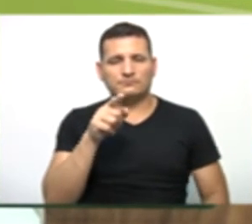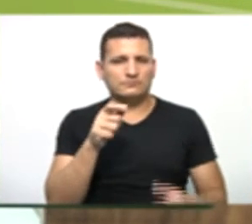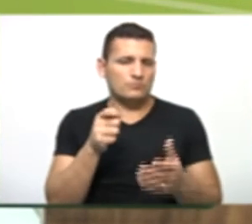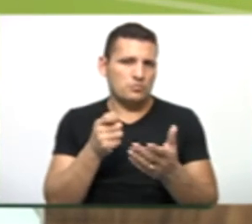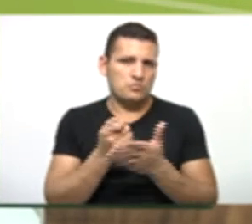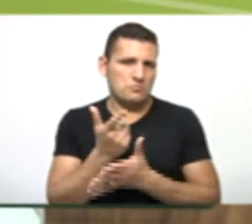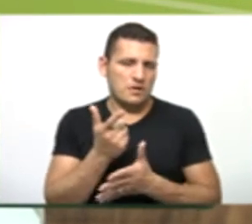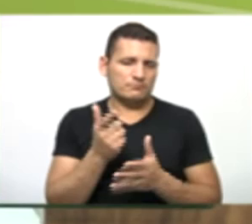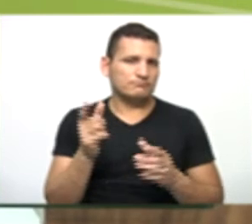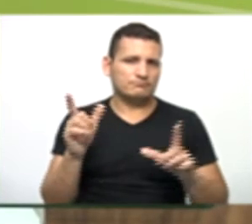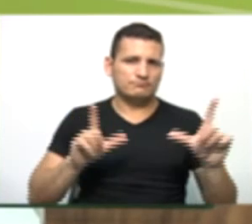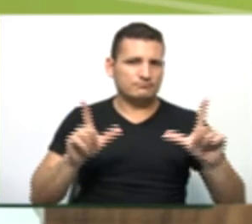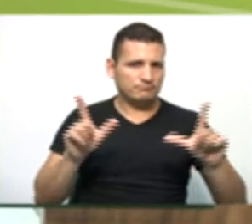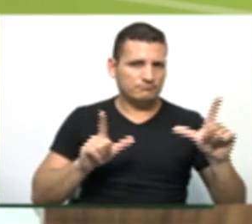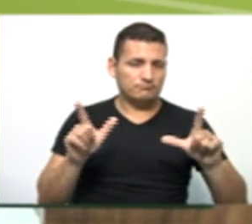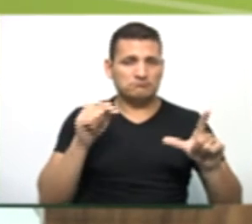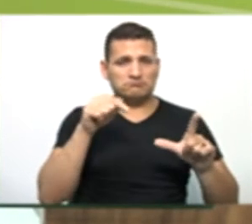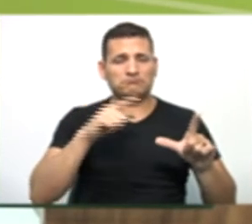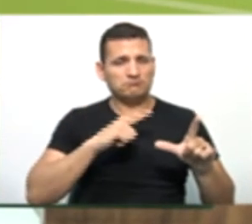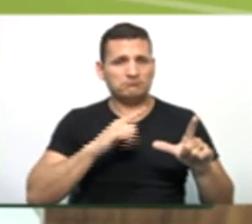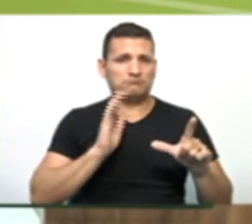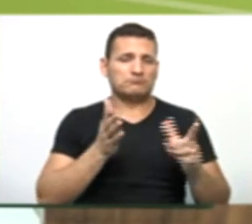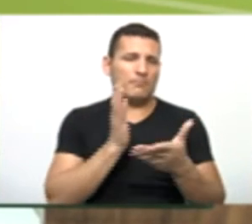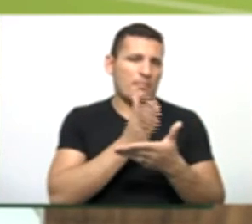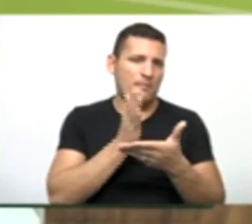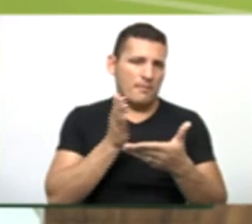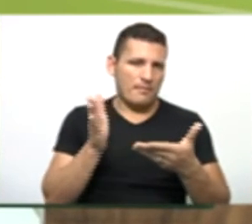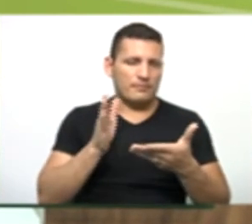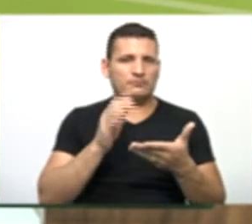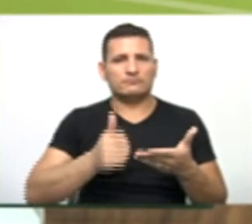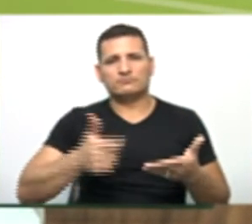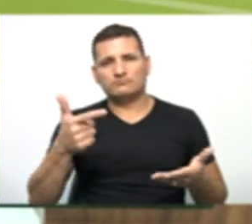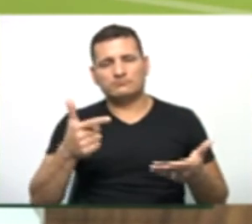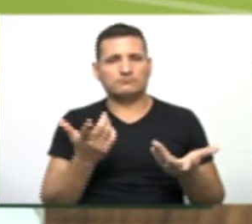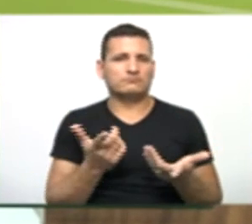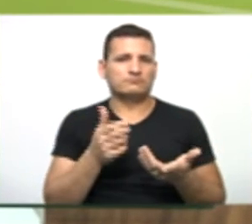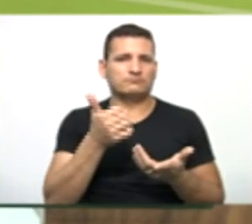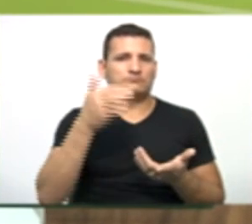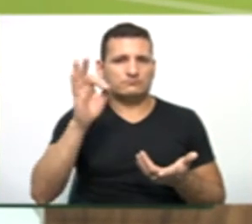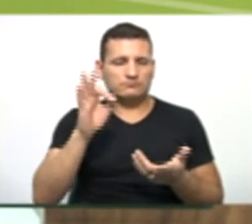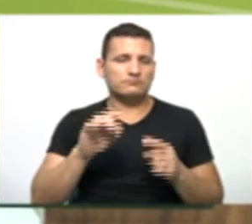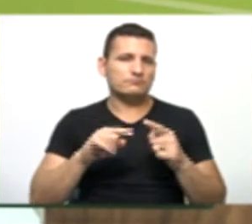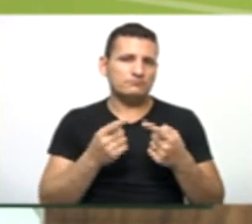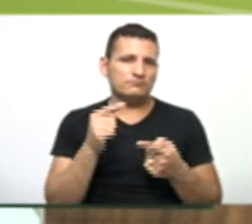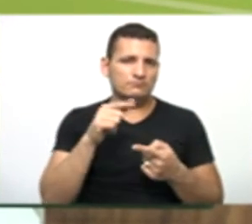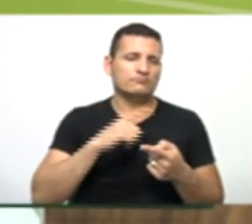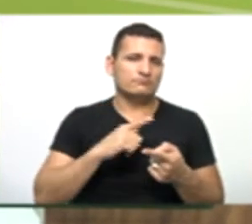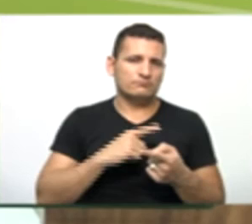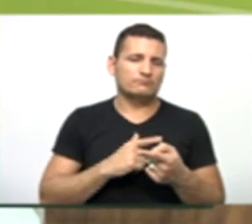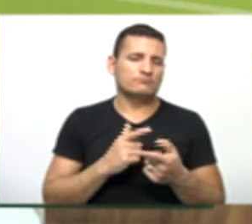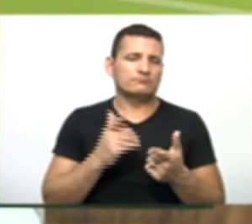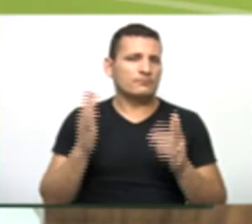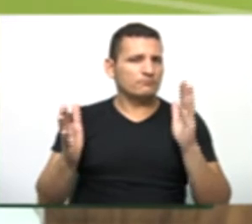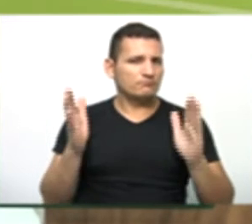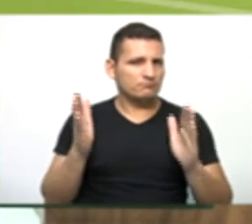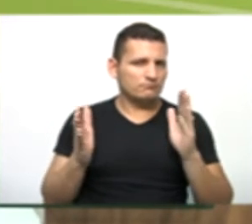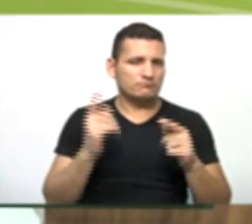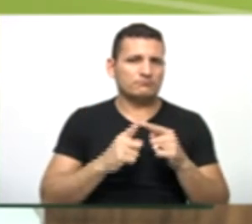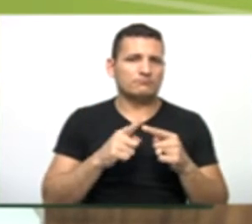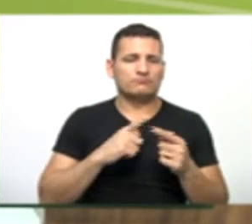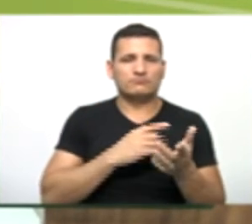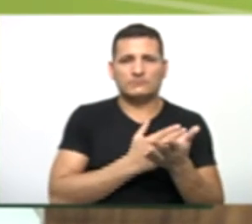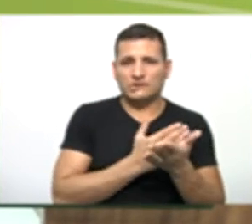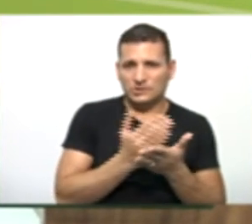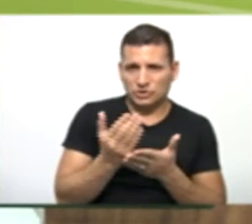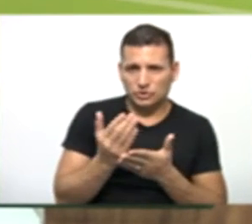a quantidade de parcelas já está pré-definido. São 12 parcelas, 10 parcelas, por isso que eu chamo de série temporária, porque tem um início e tem